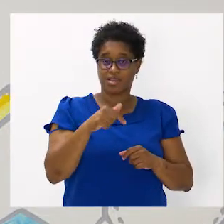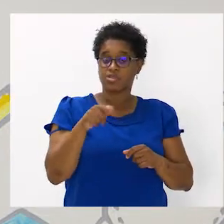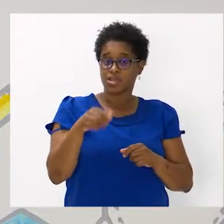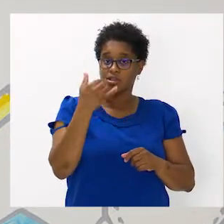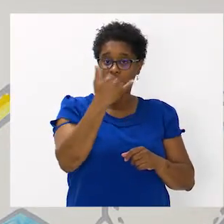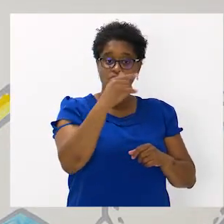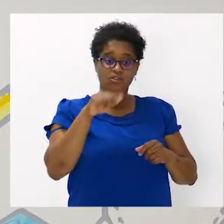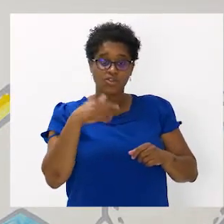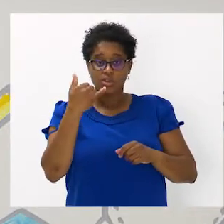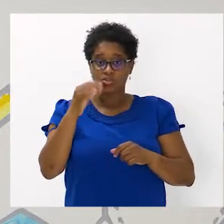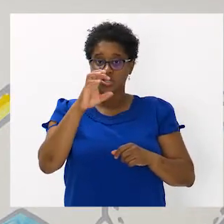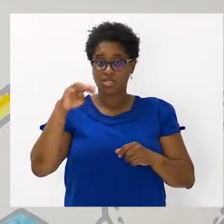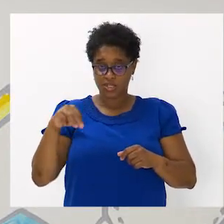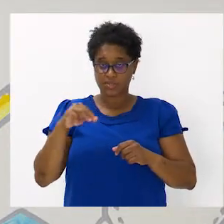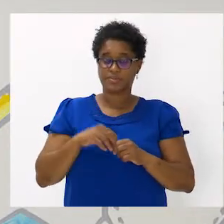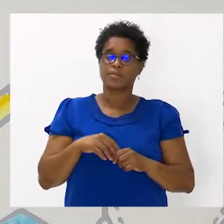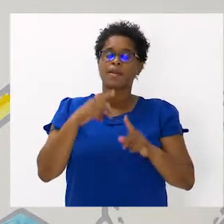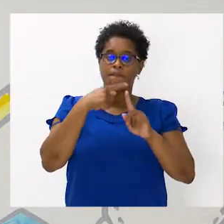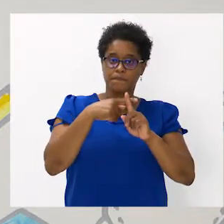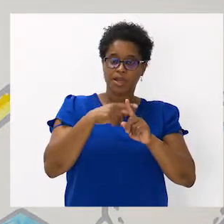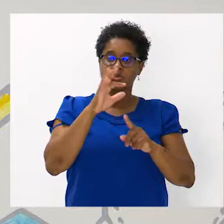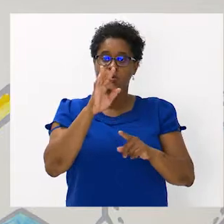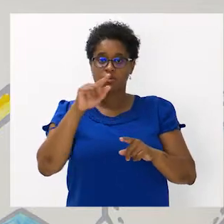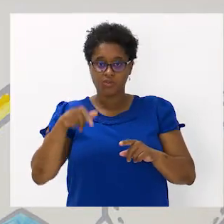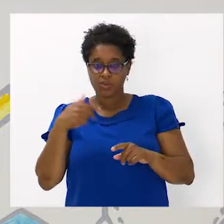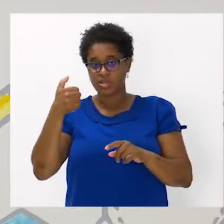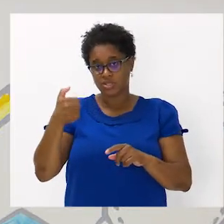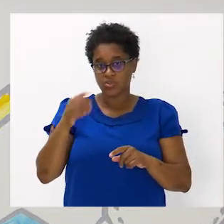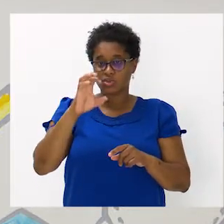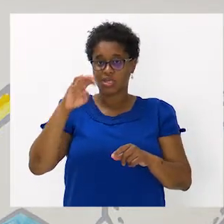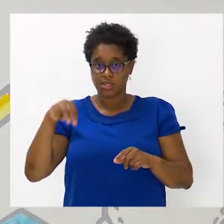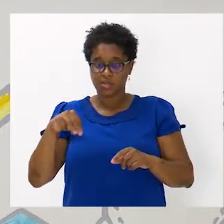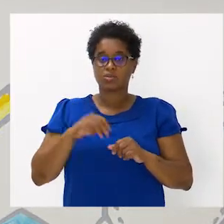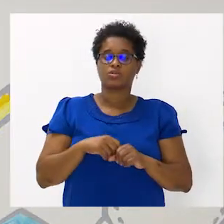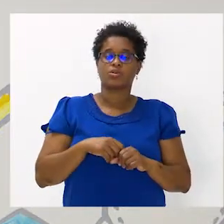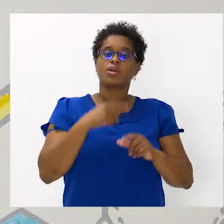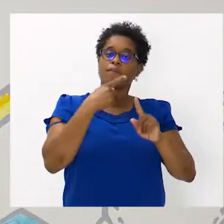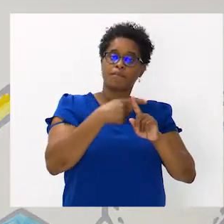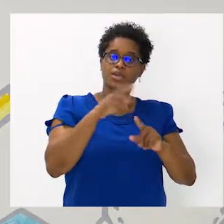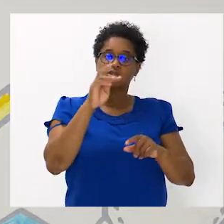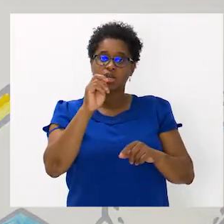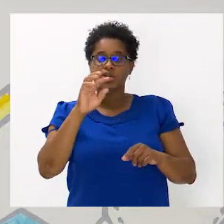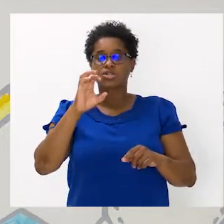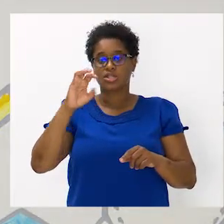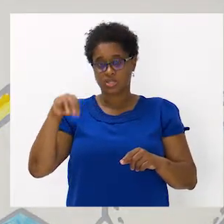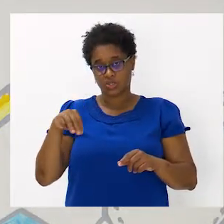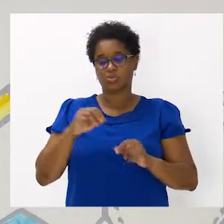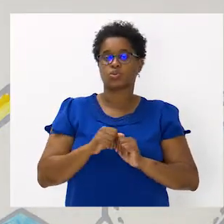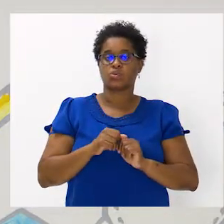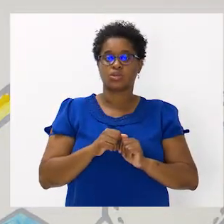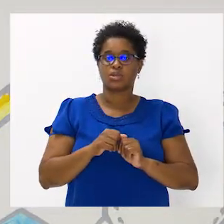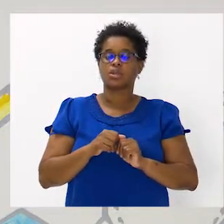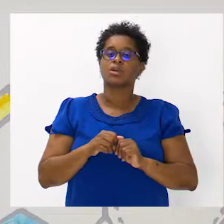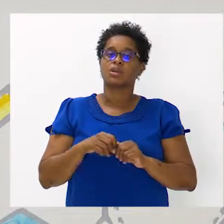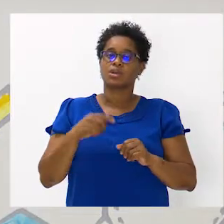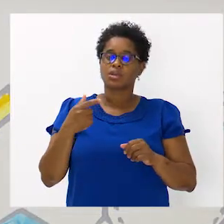Temos aqui 2,2 centímetros, mais 4,5 centímetros, mais 3